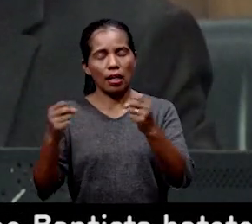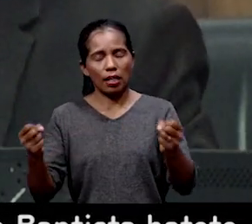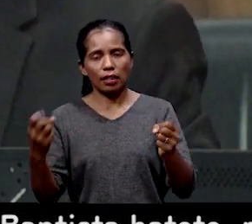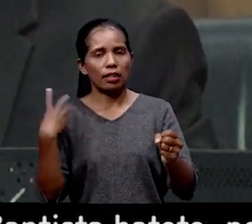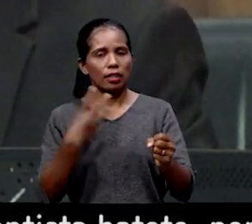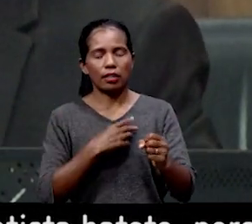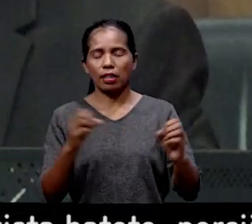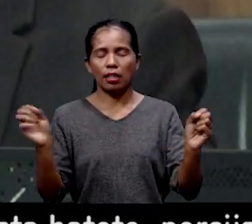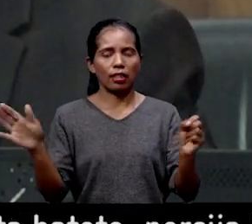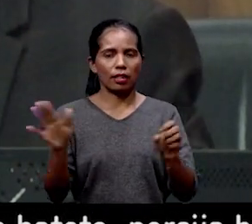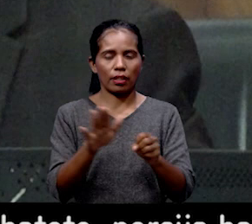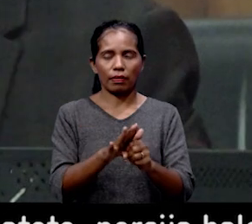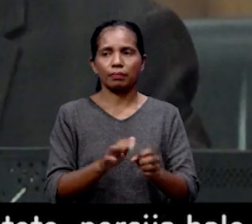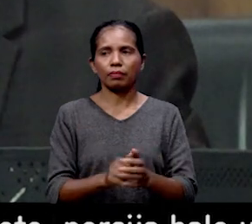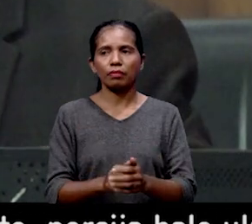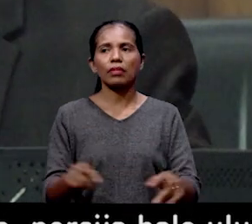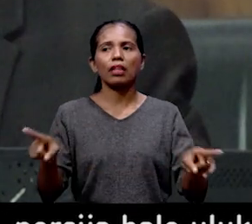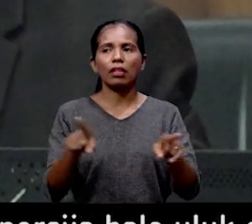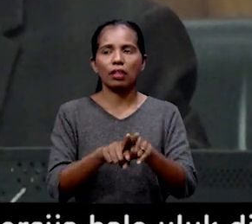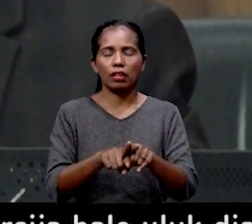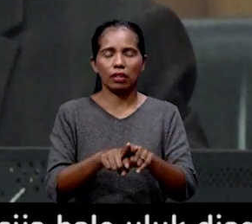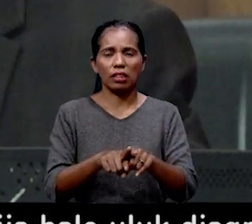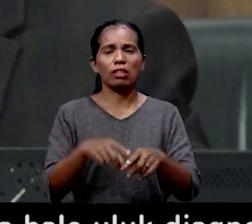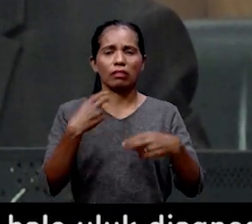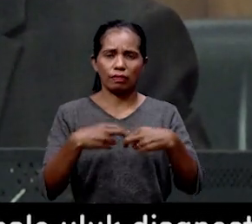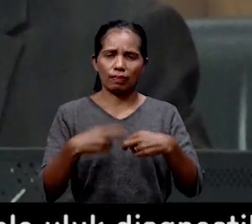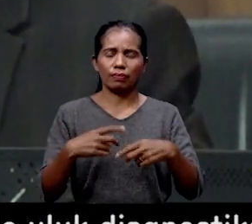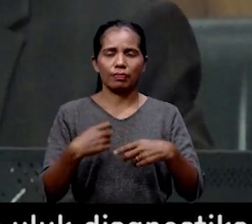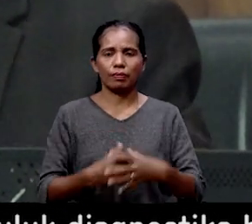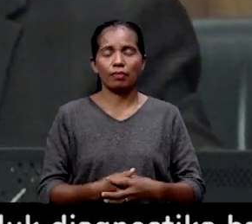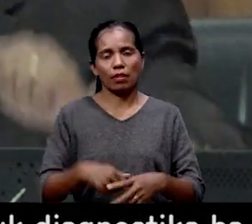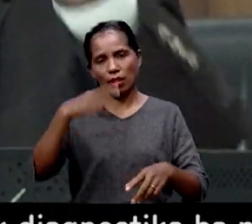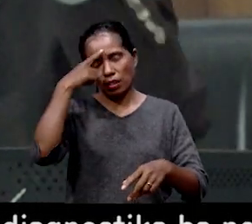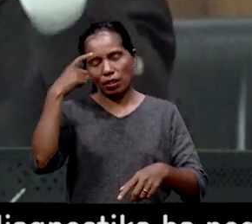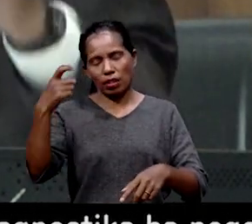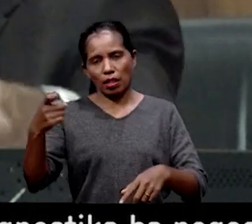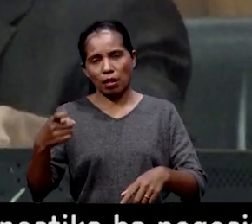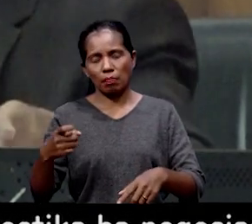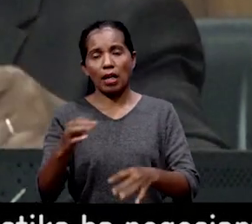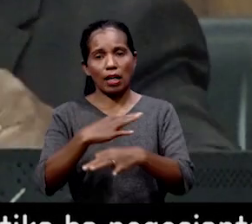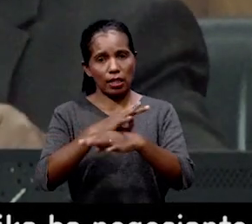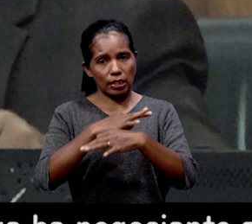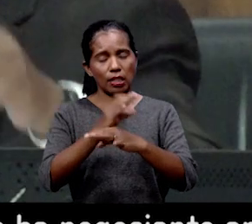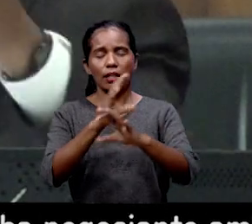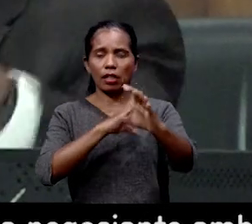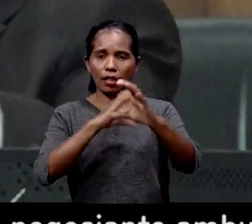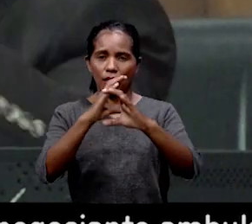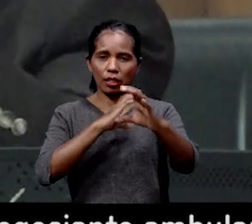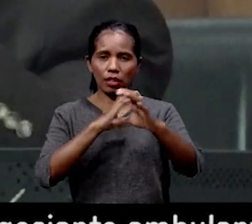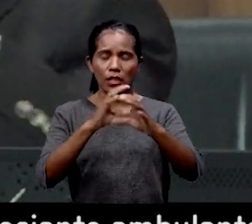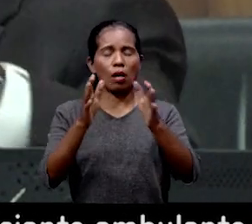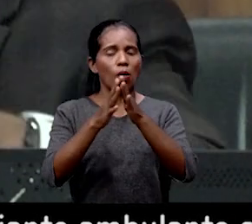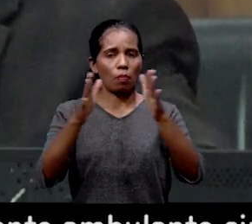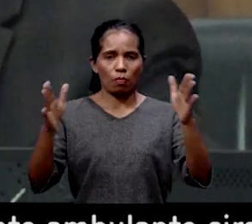lataka. Hane sandei pior liu tang. Tamba manutensaun ba kareta ne bot liu